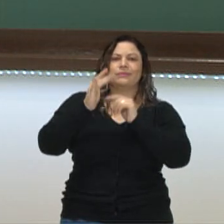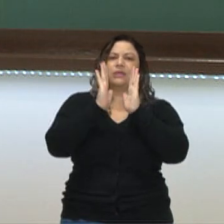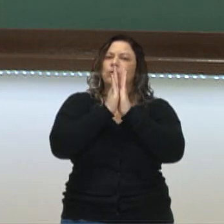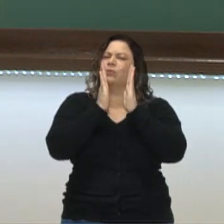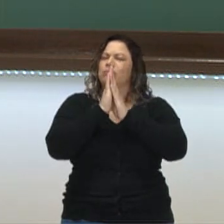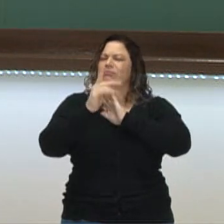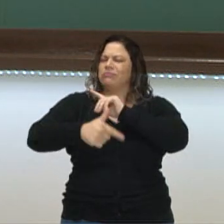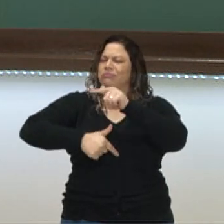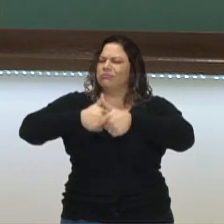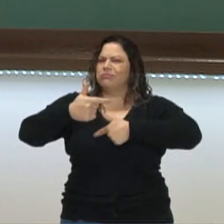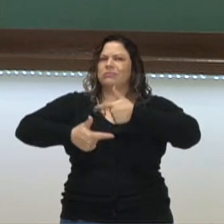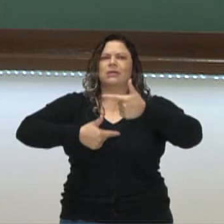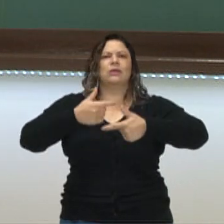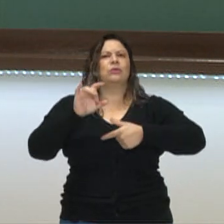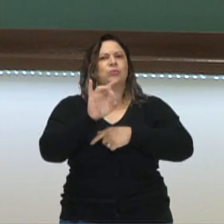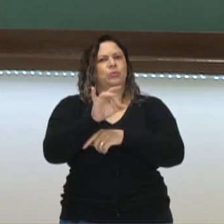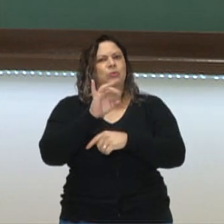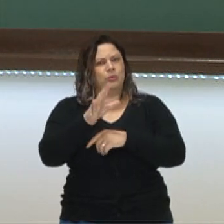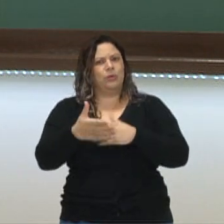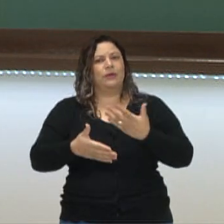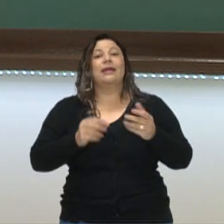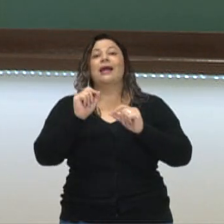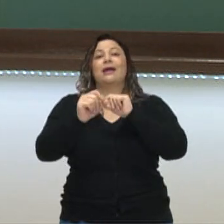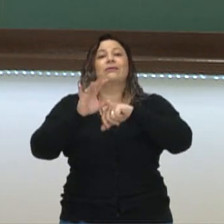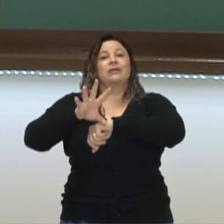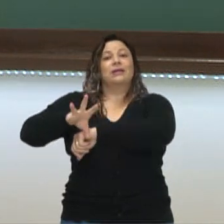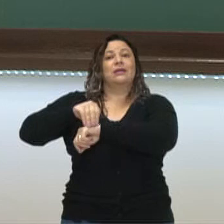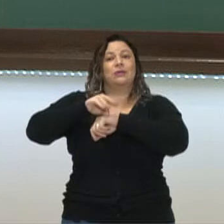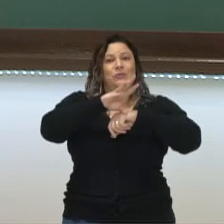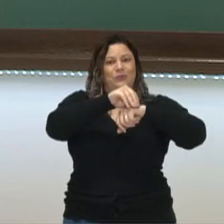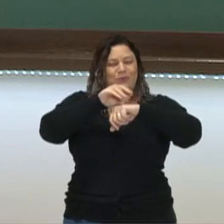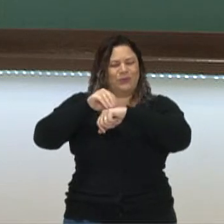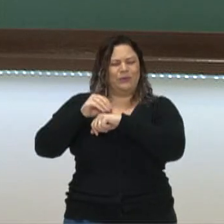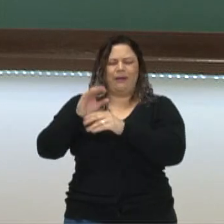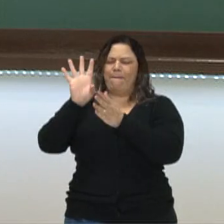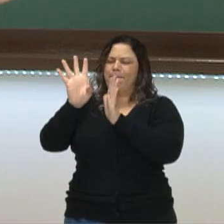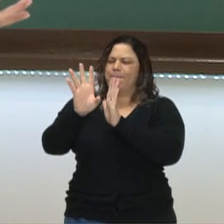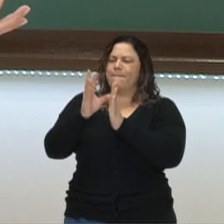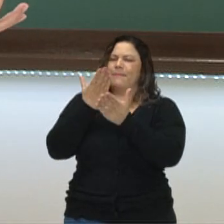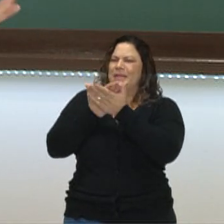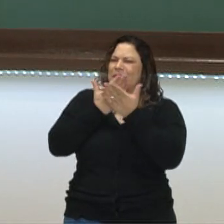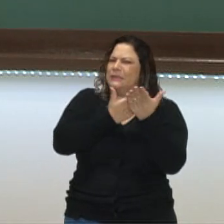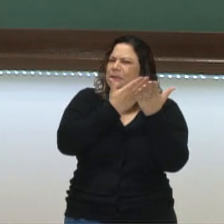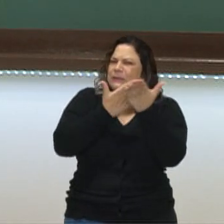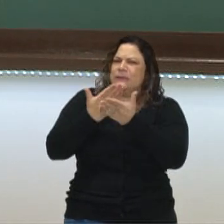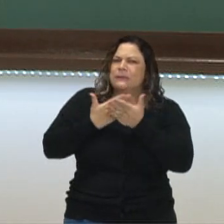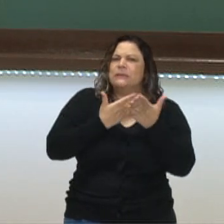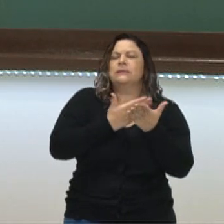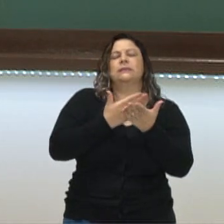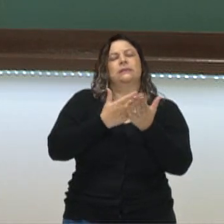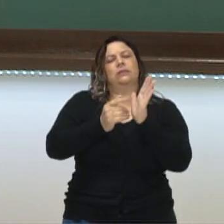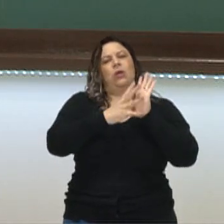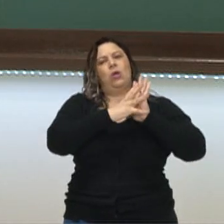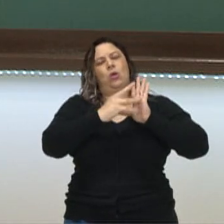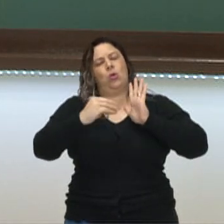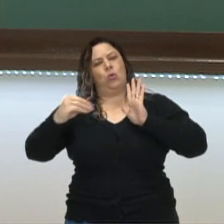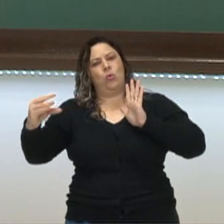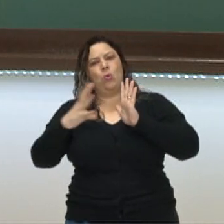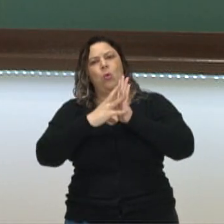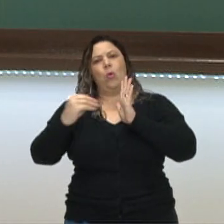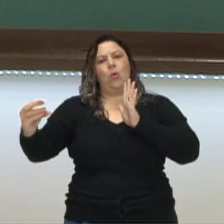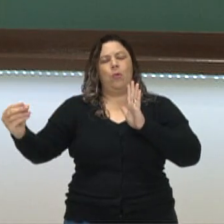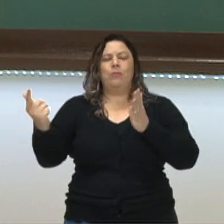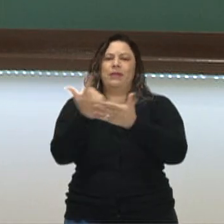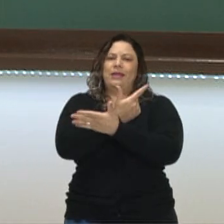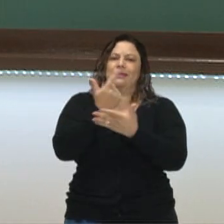esse trabalhar era trabalhar o conhecimento, era copiar essas obras, tá? Então, por isso foi